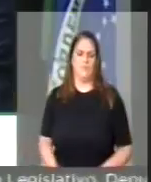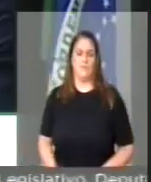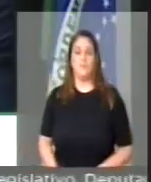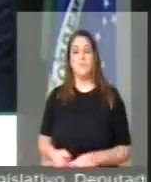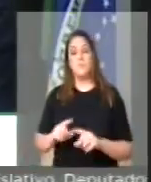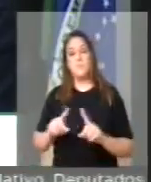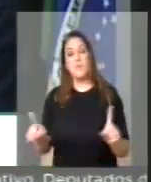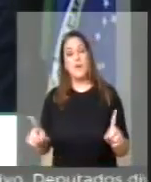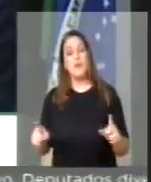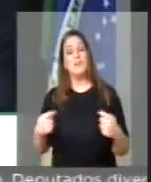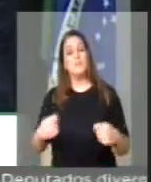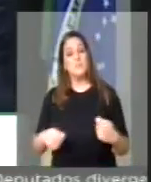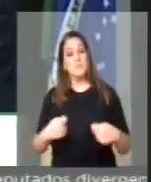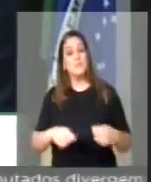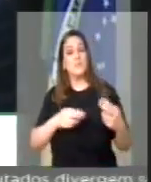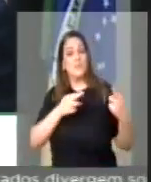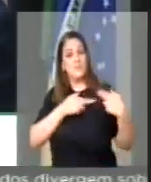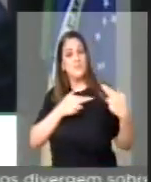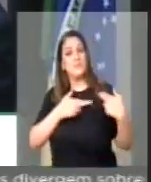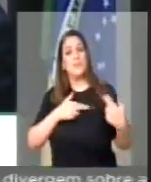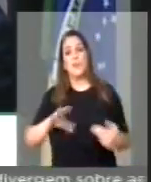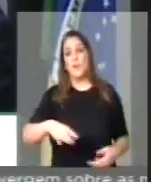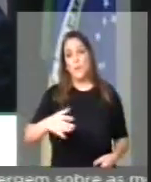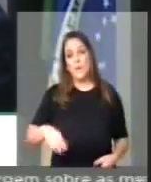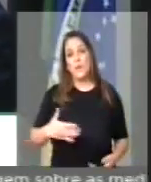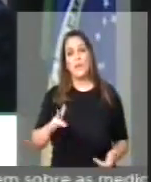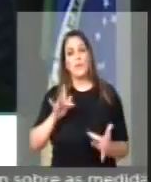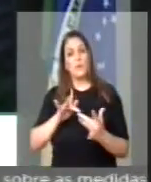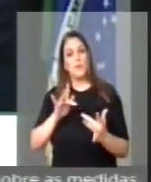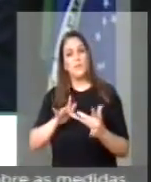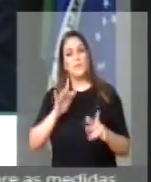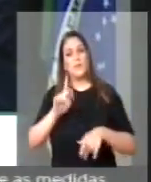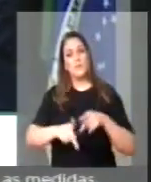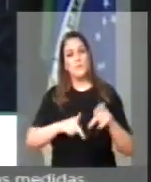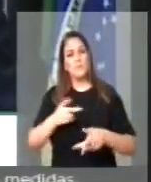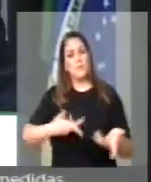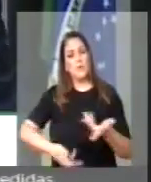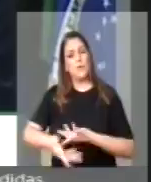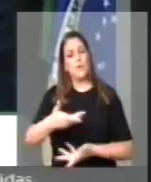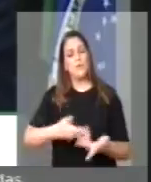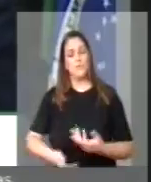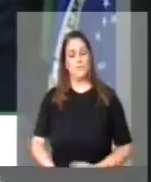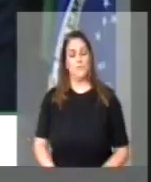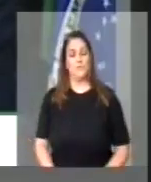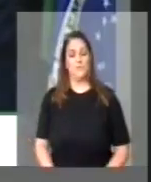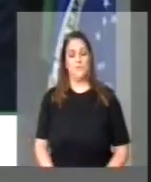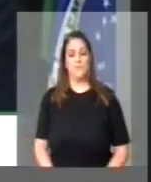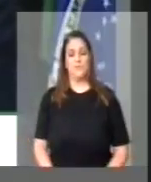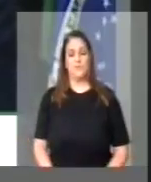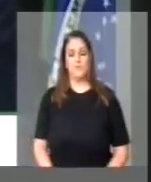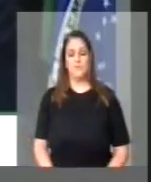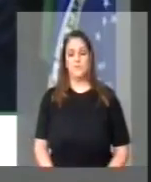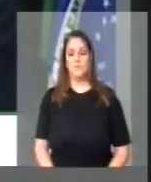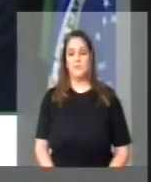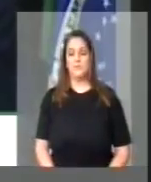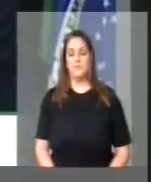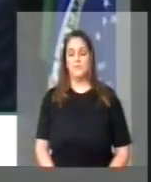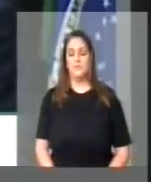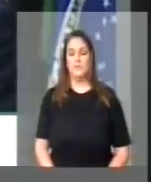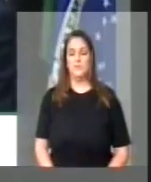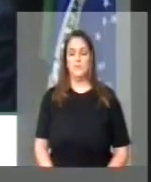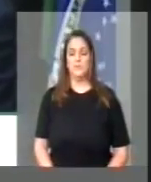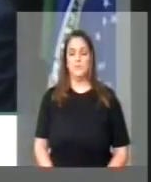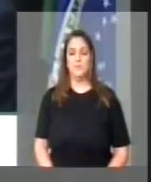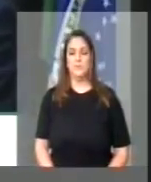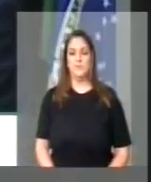com muita coragem e ouvindo o povo brasileiro. Sem dúvida, o primeiro sentimento do povo brasileiro, com o